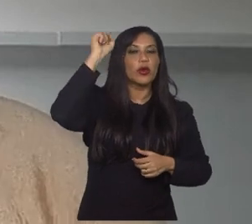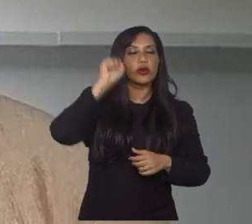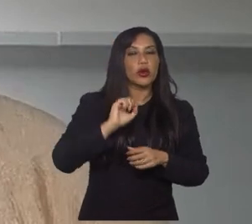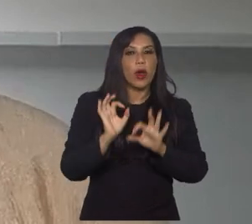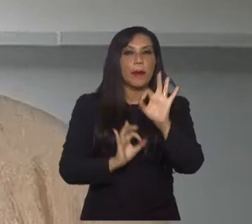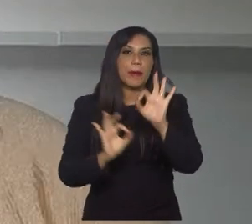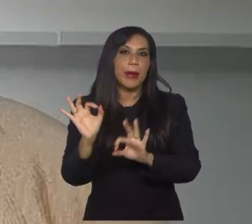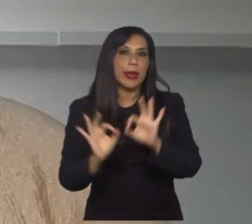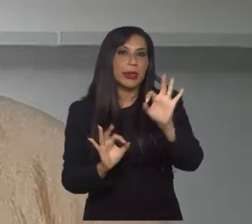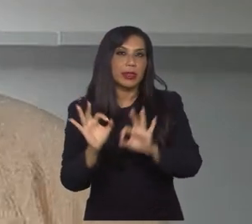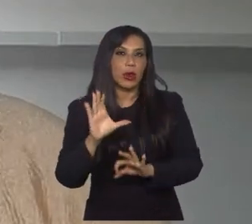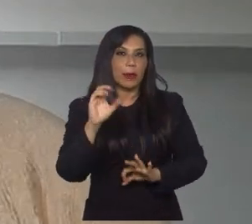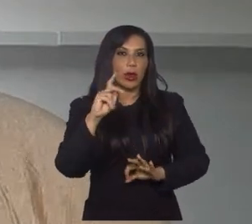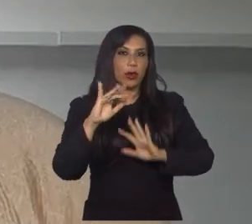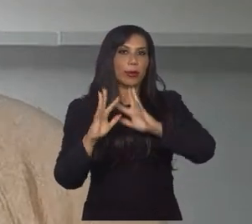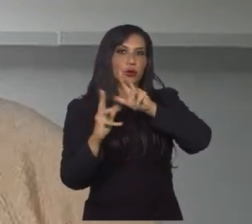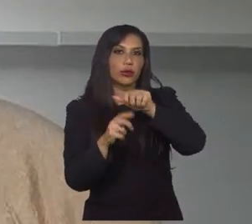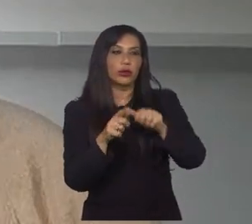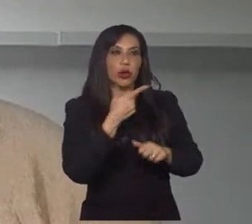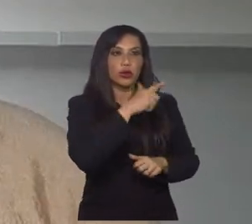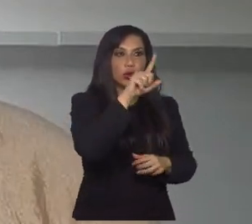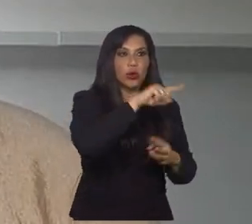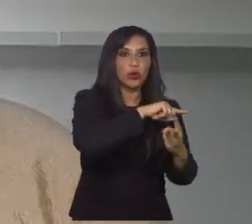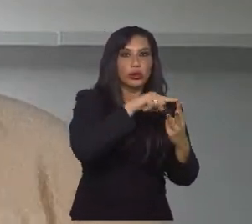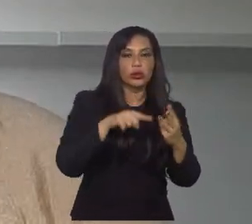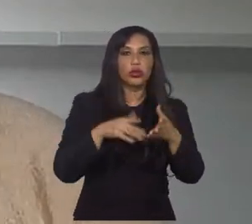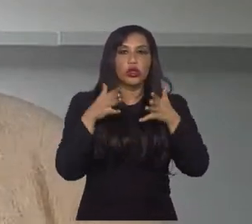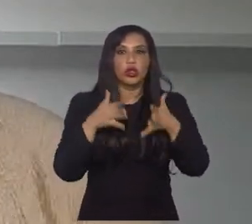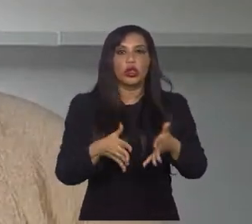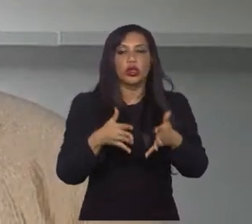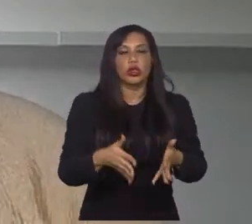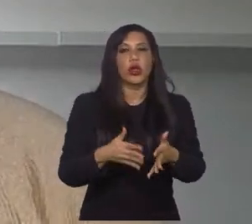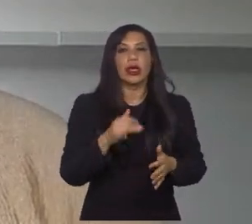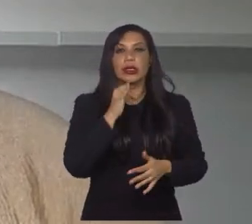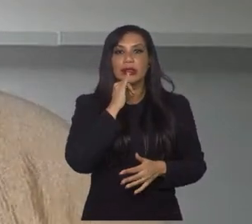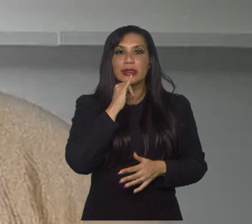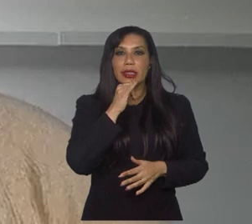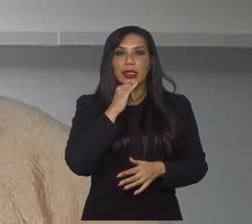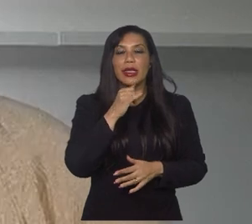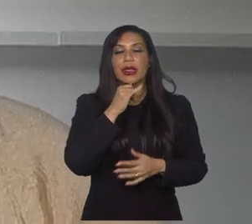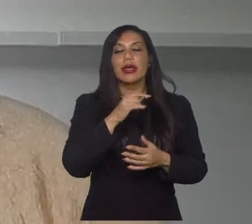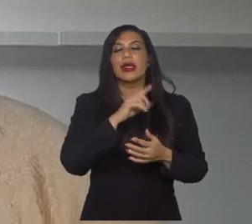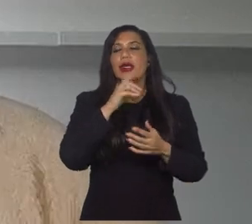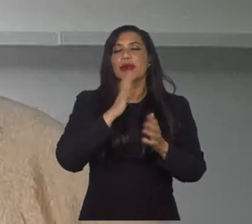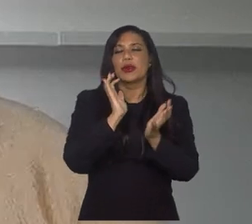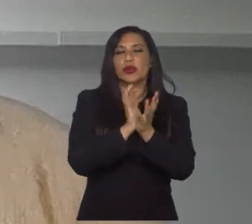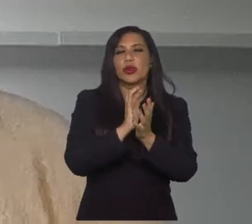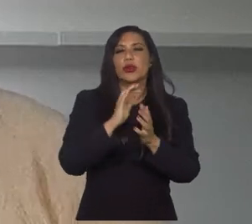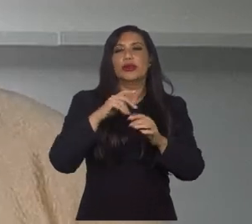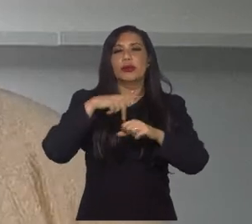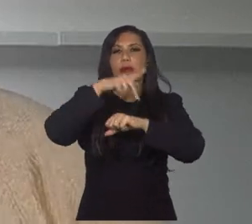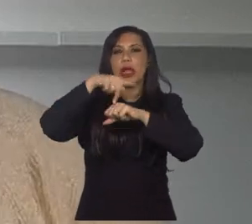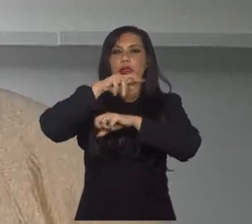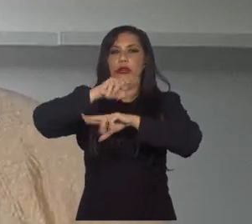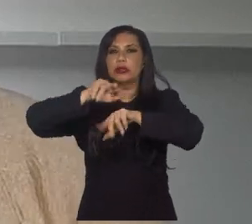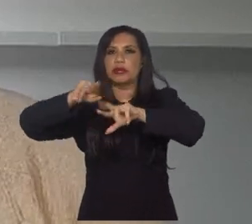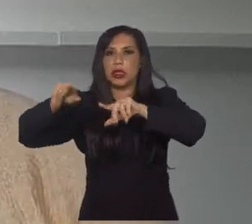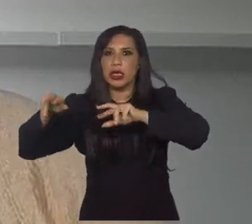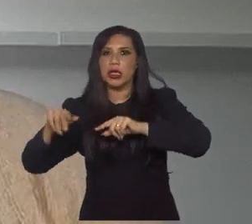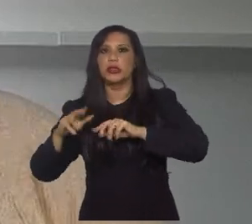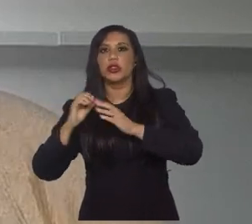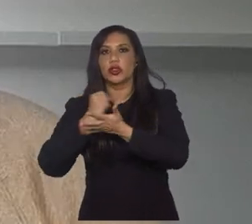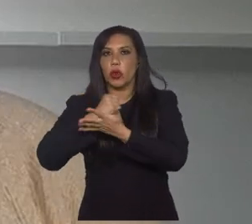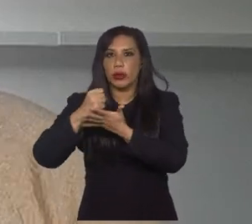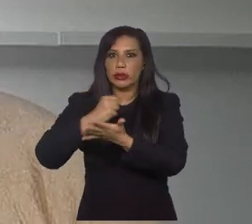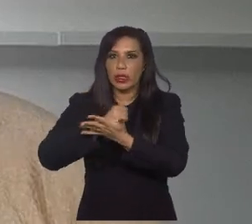preparação para a Copa do Mundo. As outras atuam em... Tem jogadora no Tottenham, tem jogadora no Brighton, mas não